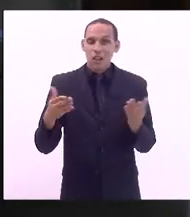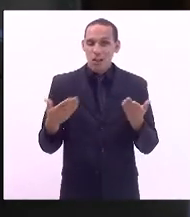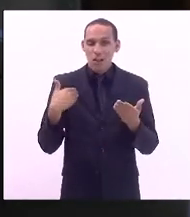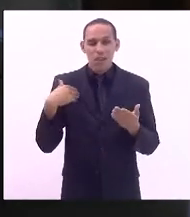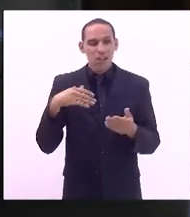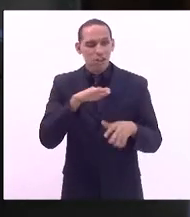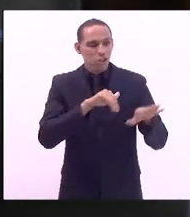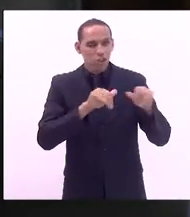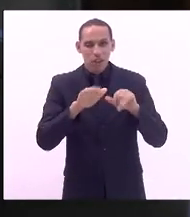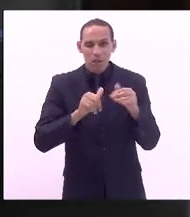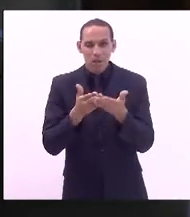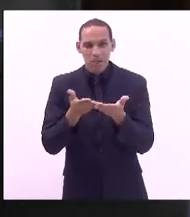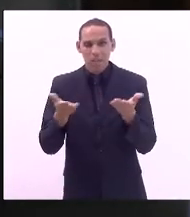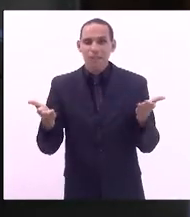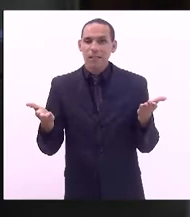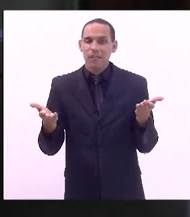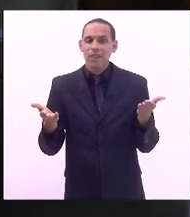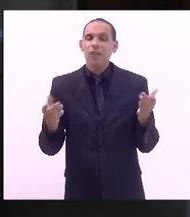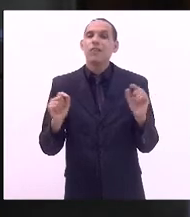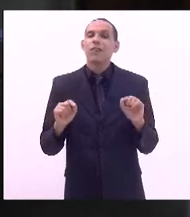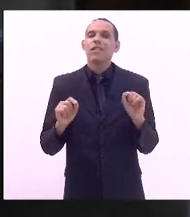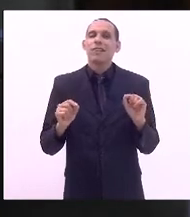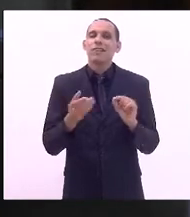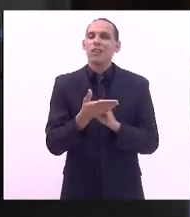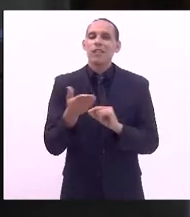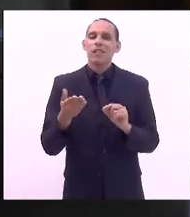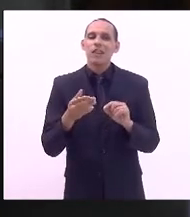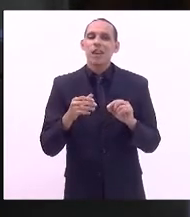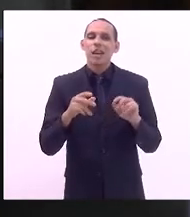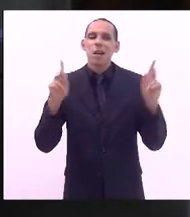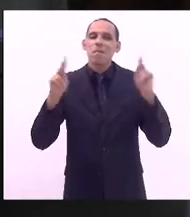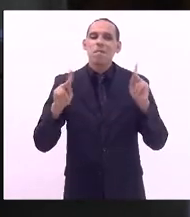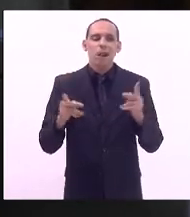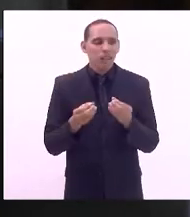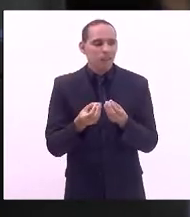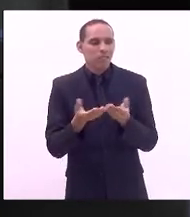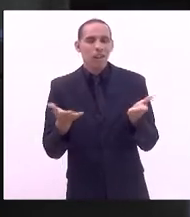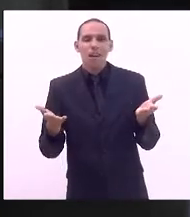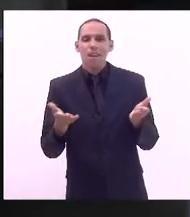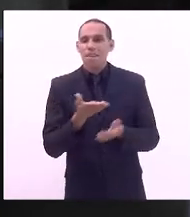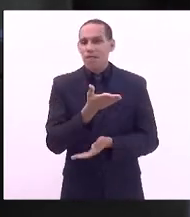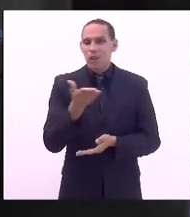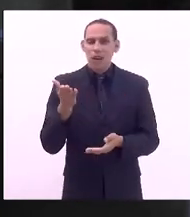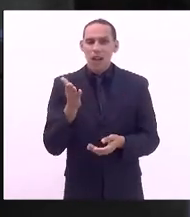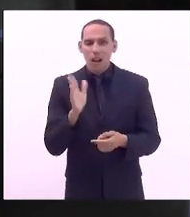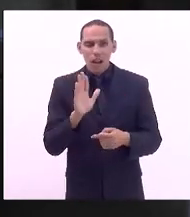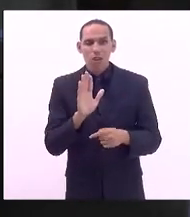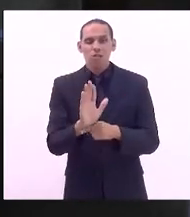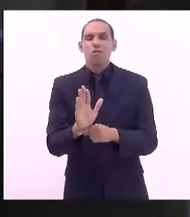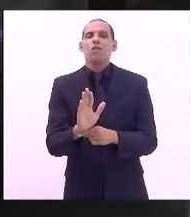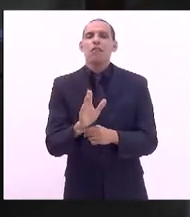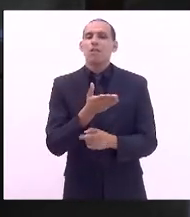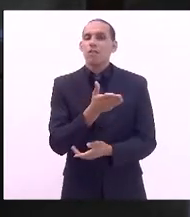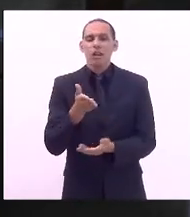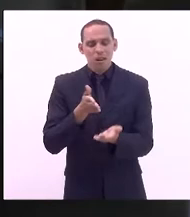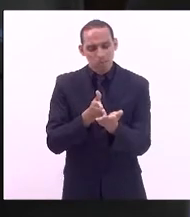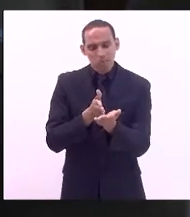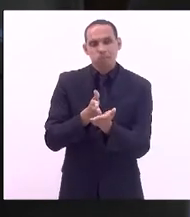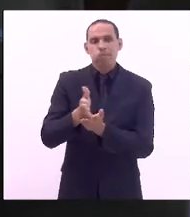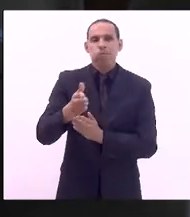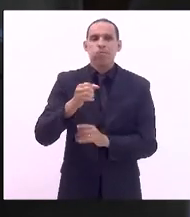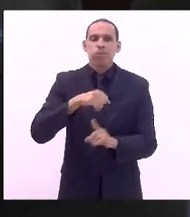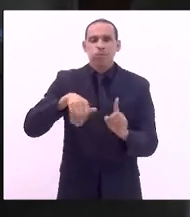eu quero chamar vocês simplesmente de Pacificadores vocês são realmente o norte desta